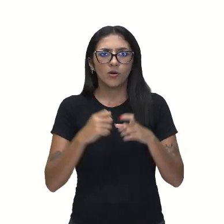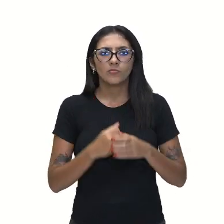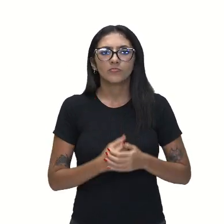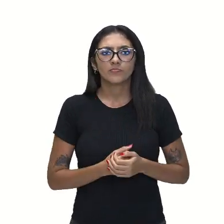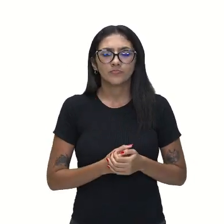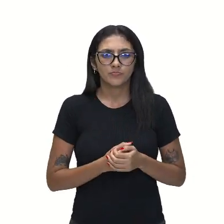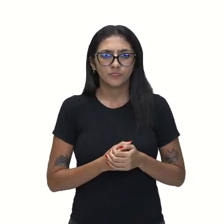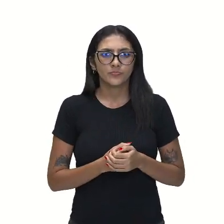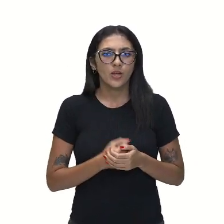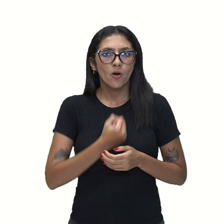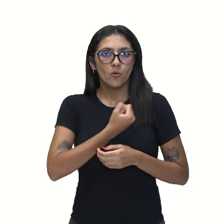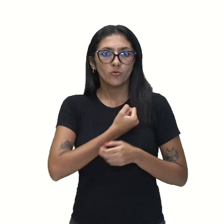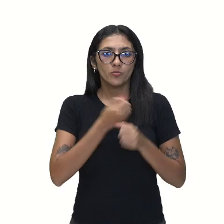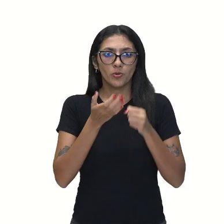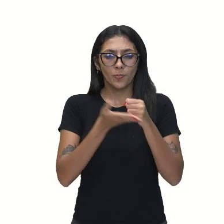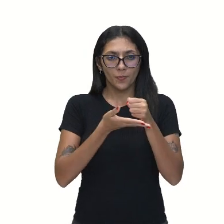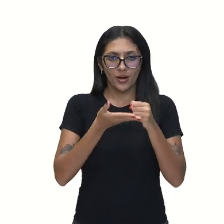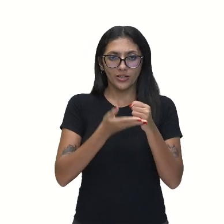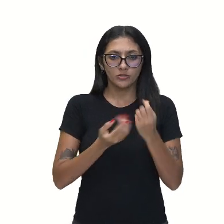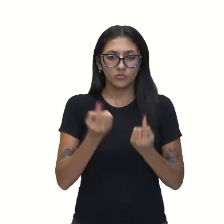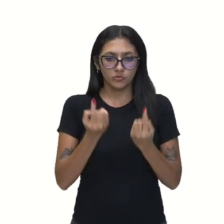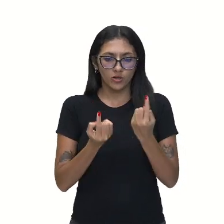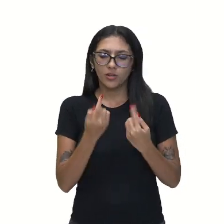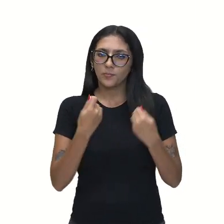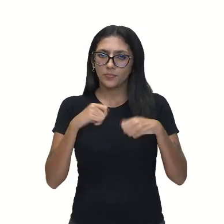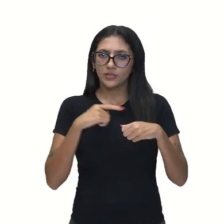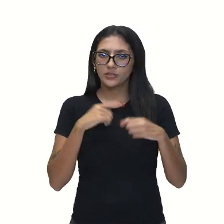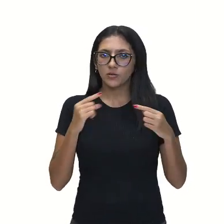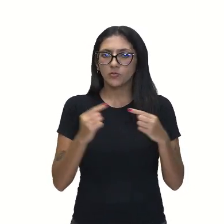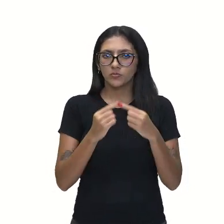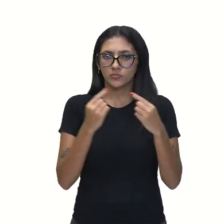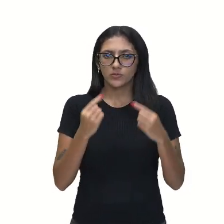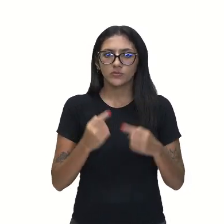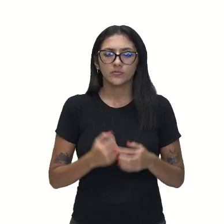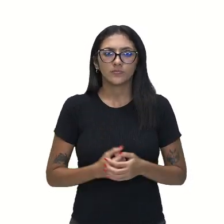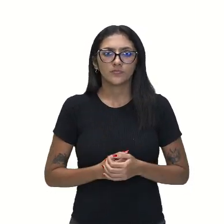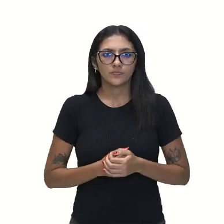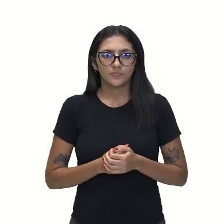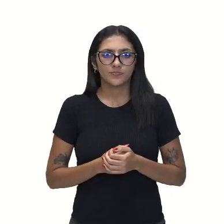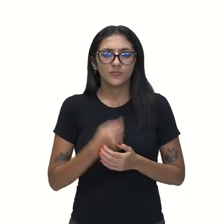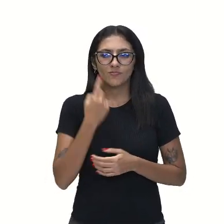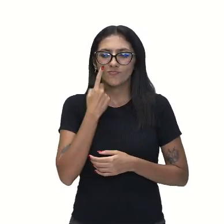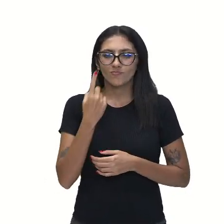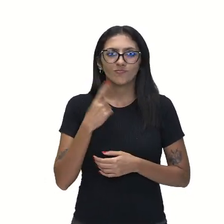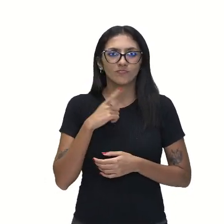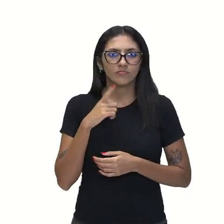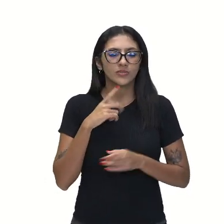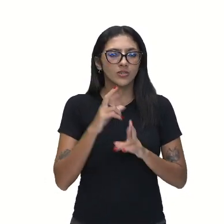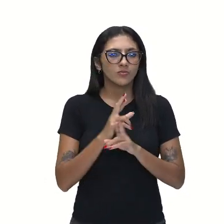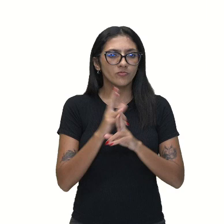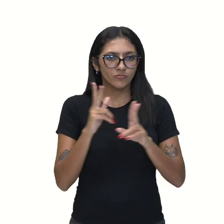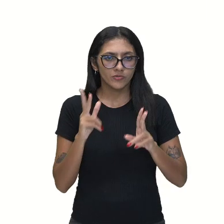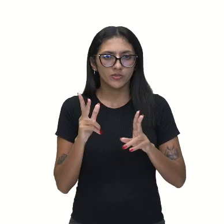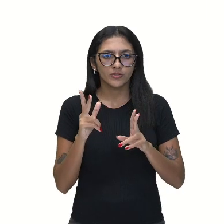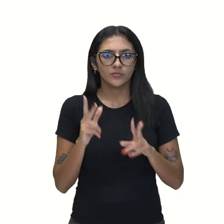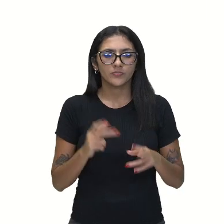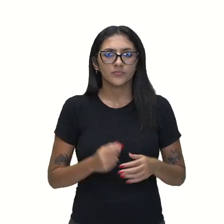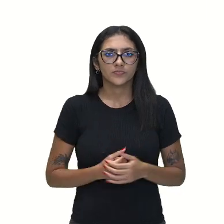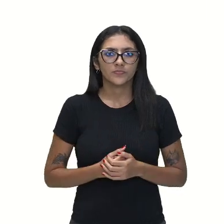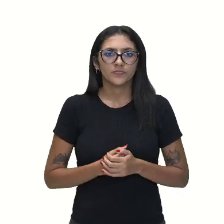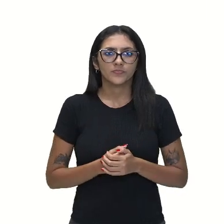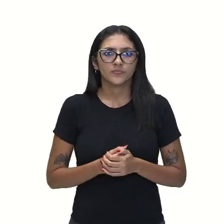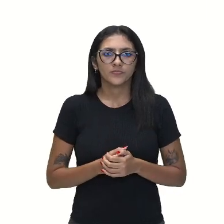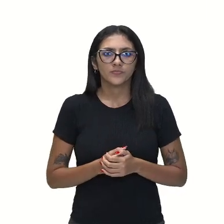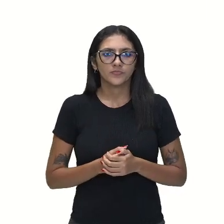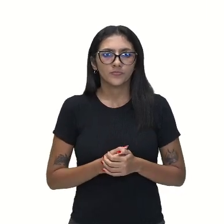ser iguais? Nesse caso aí, as bases elas não são iguais. Então, o nosso objetivo agora vai